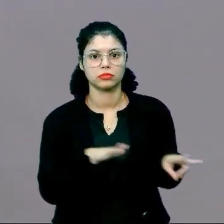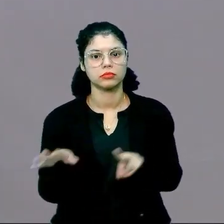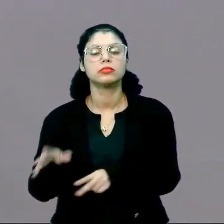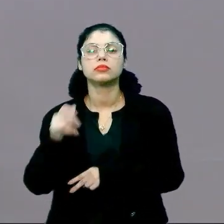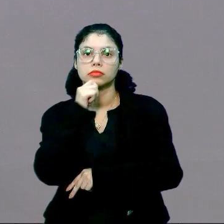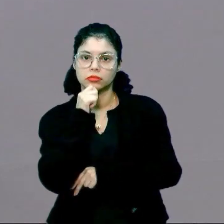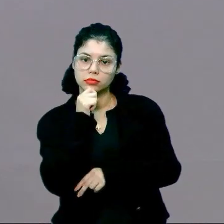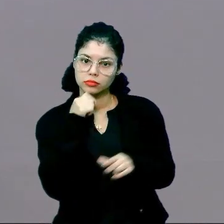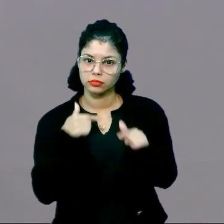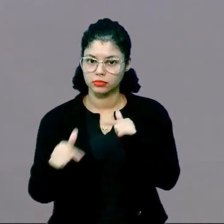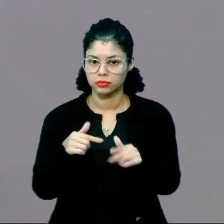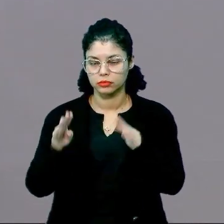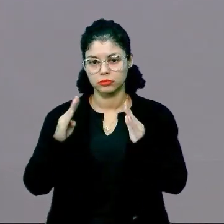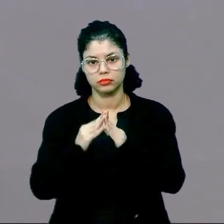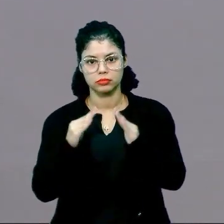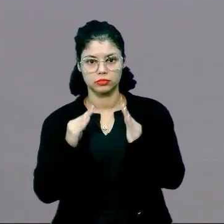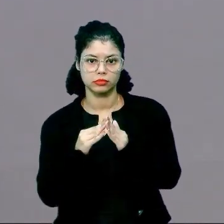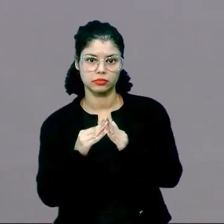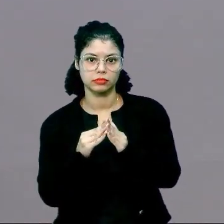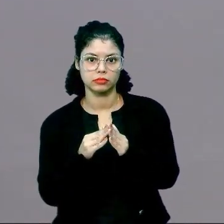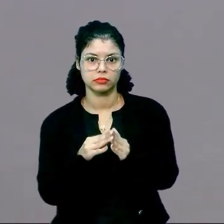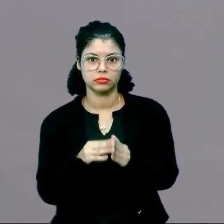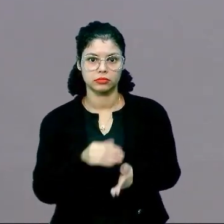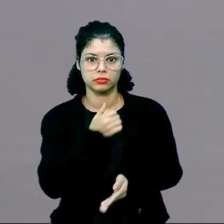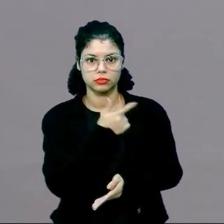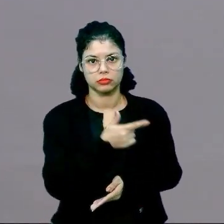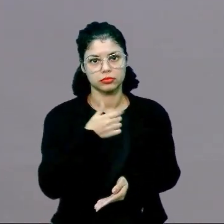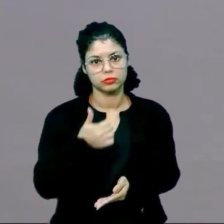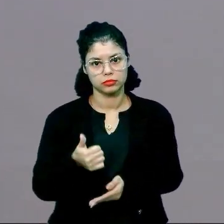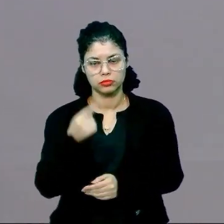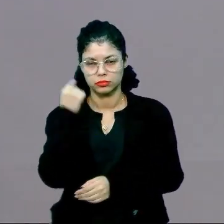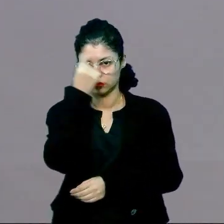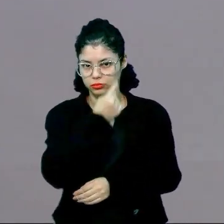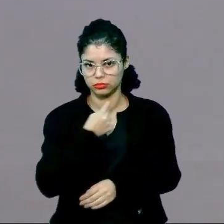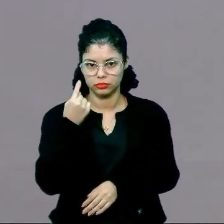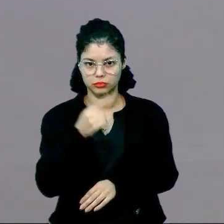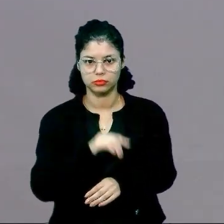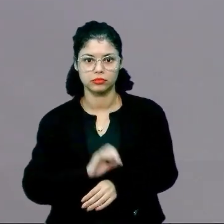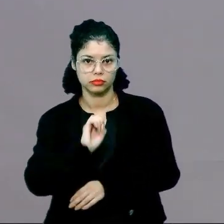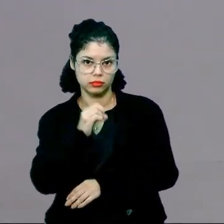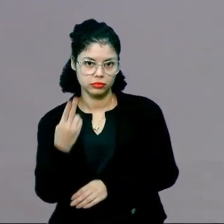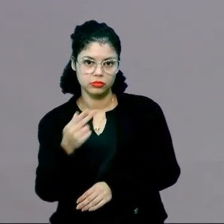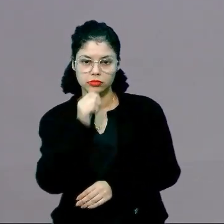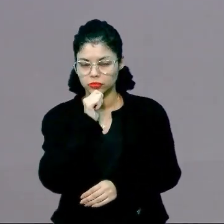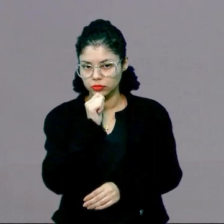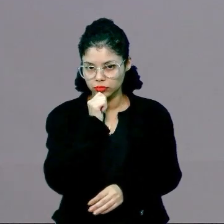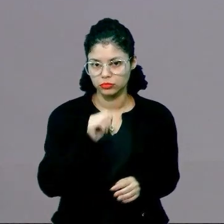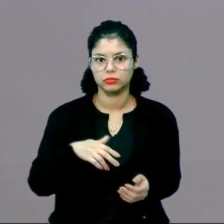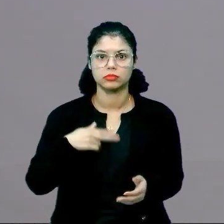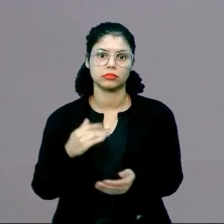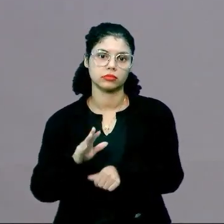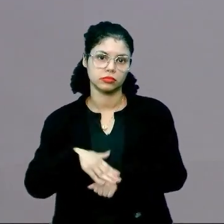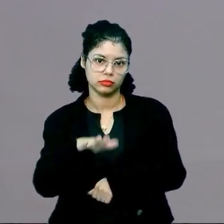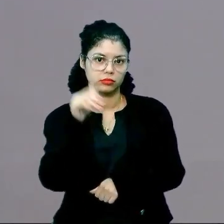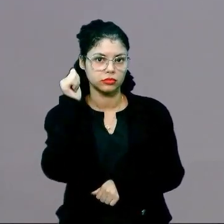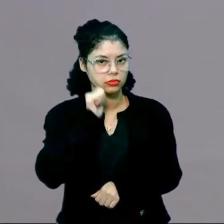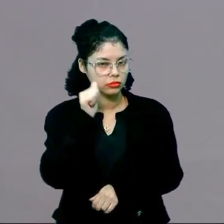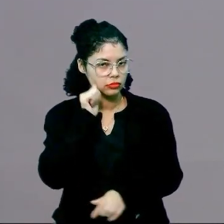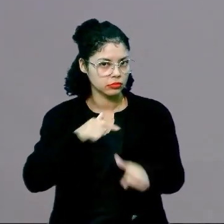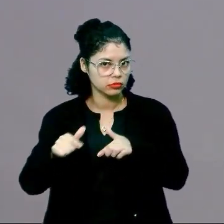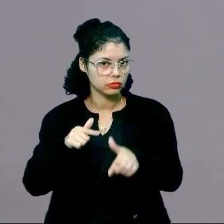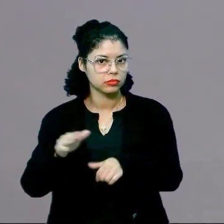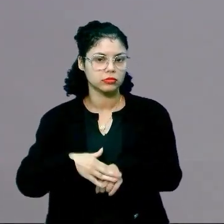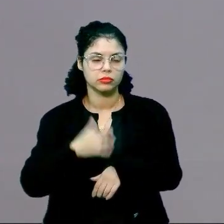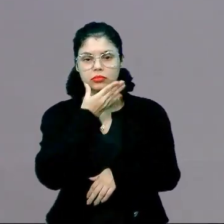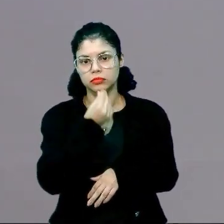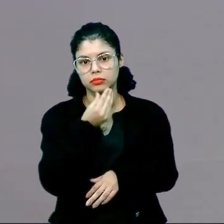ela ainda trabalha em casa 21 horas. Ou seja, a mulher trabalha mais do que o homem.